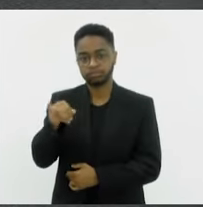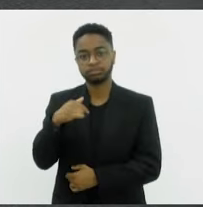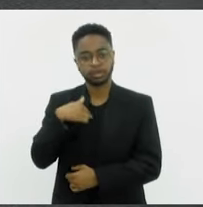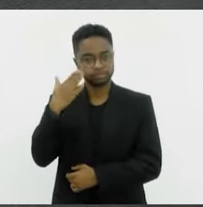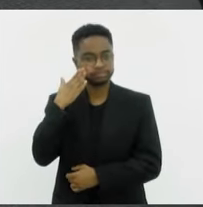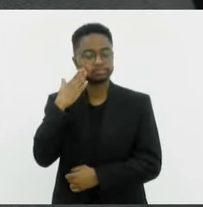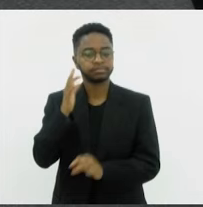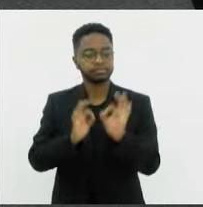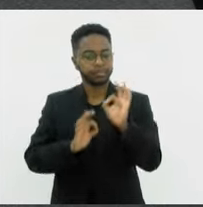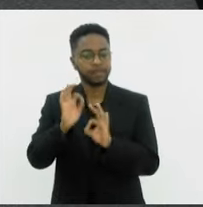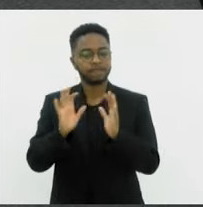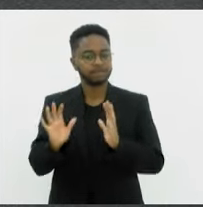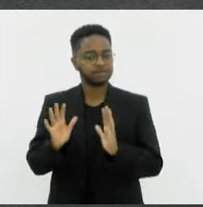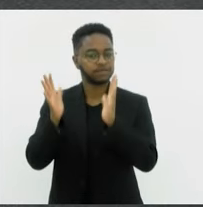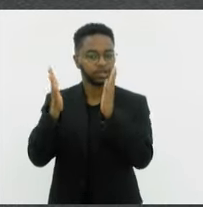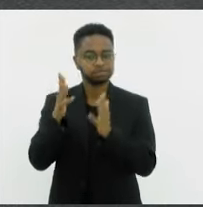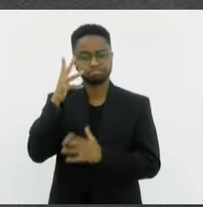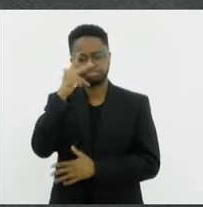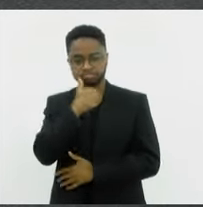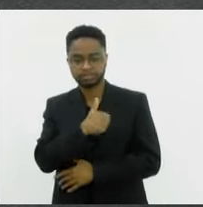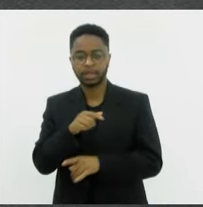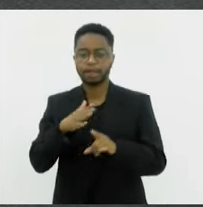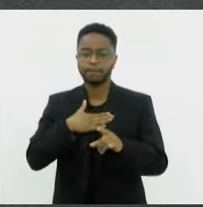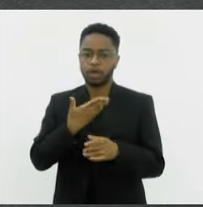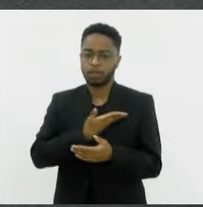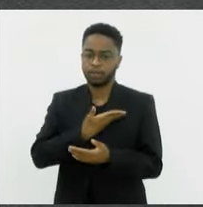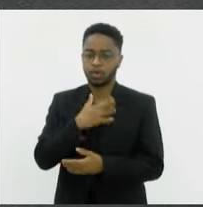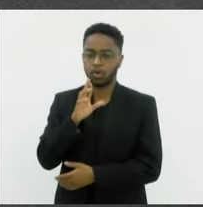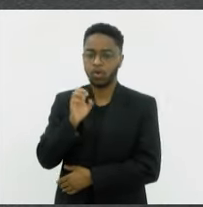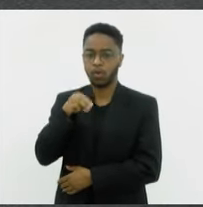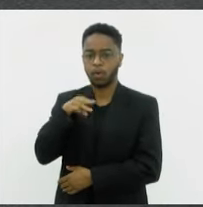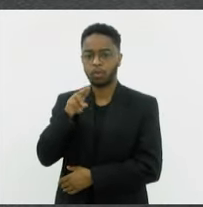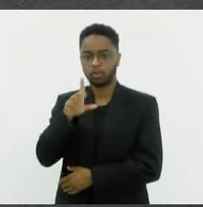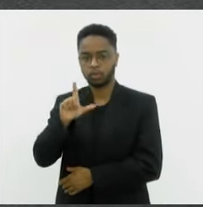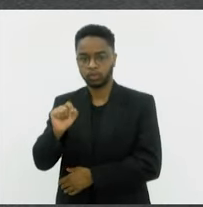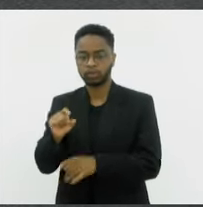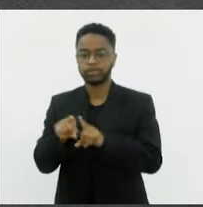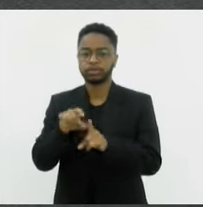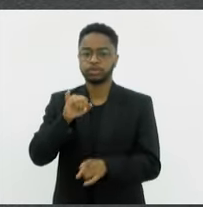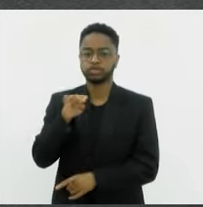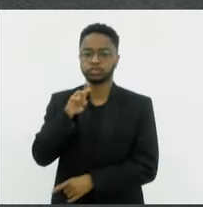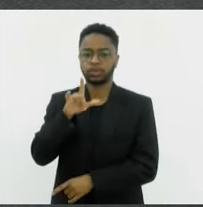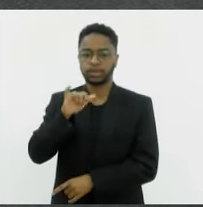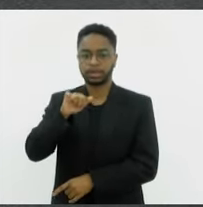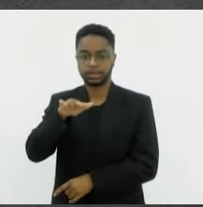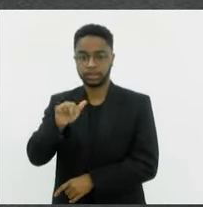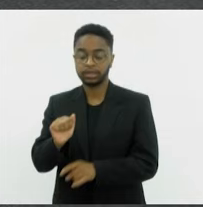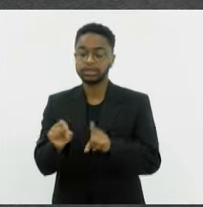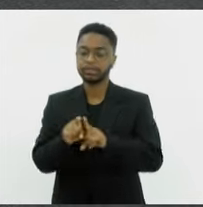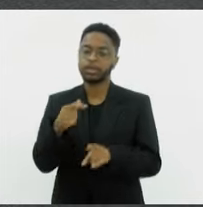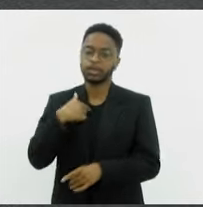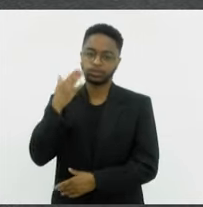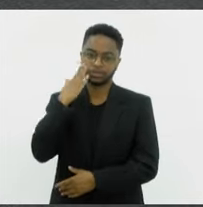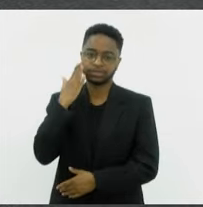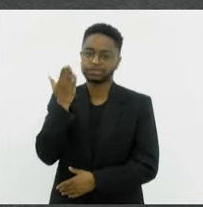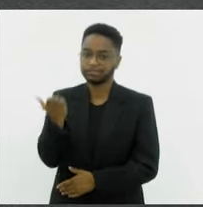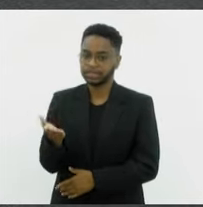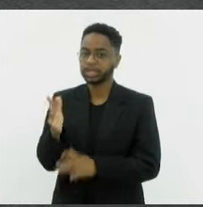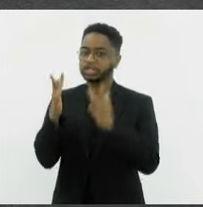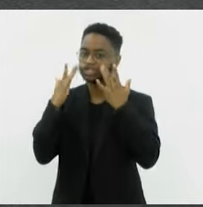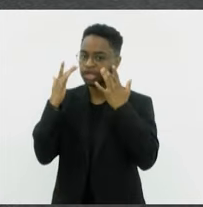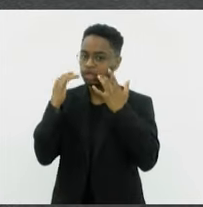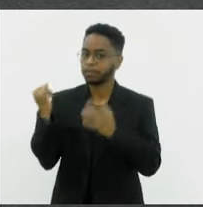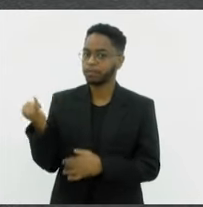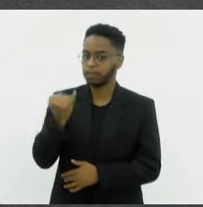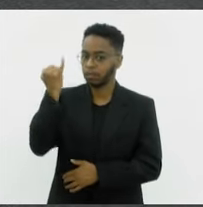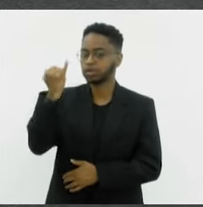amigo, companheiro, o Rômulo Salles e Juliana. E mais do que isso, sei também o quanto esse teatro é importantíssimo, não